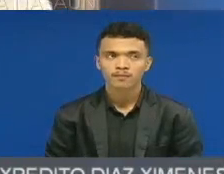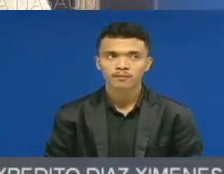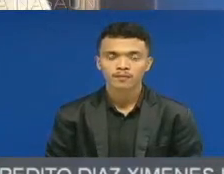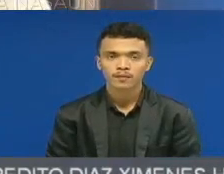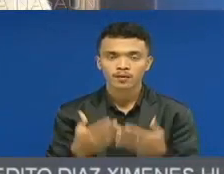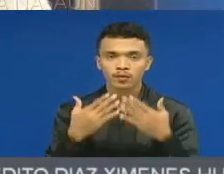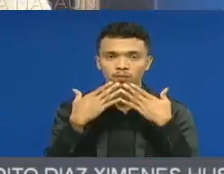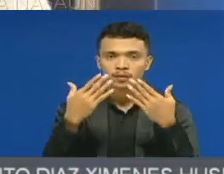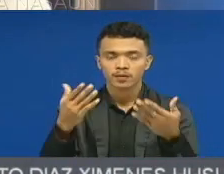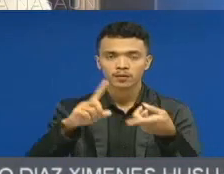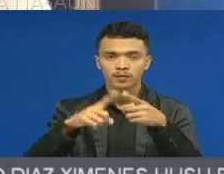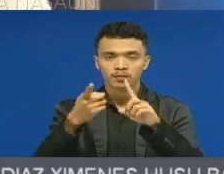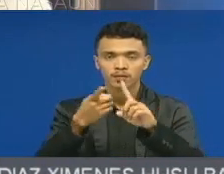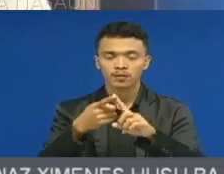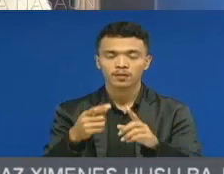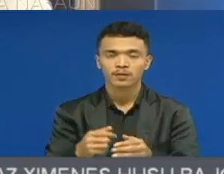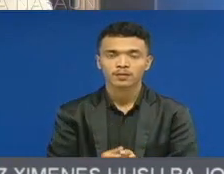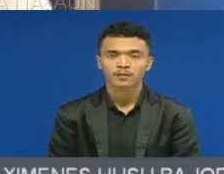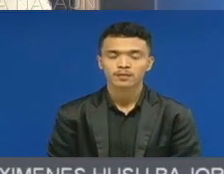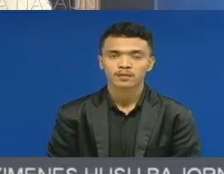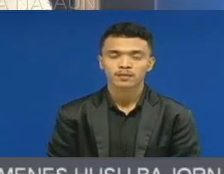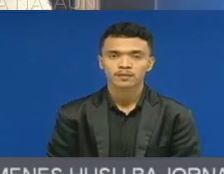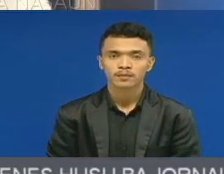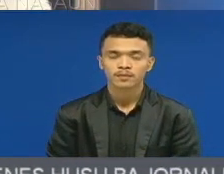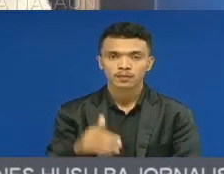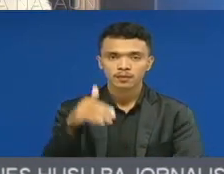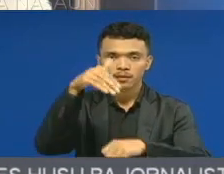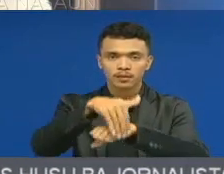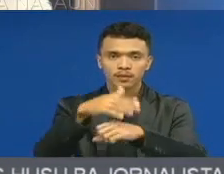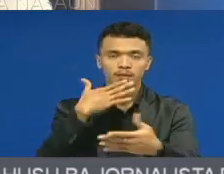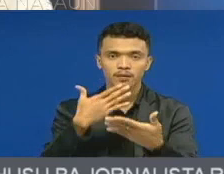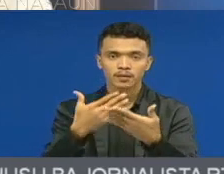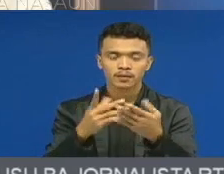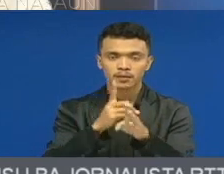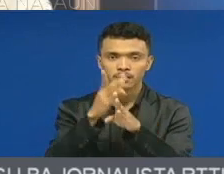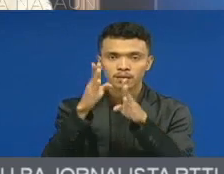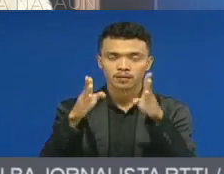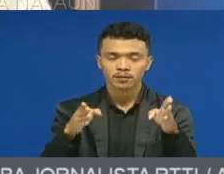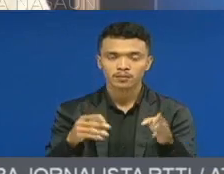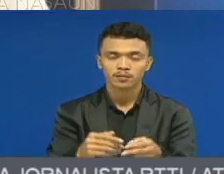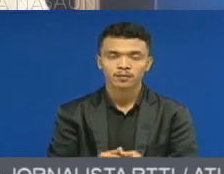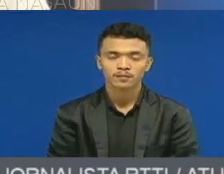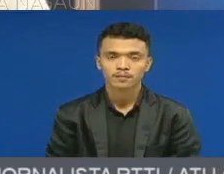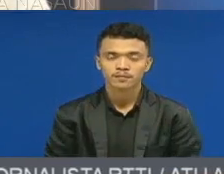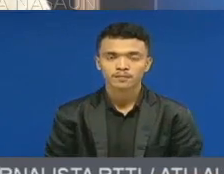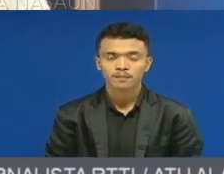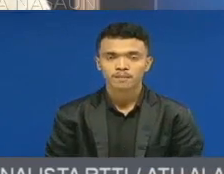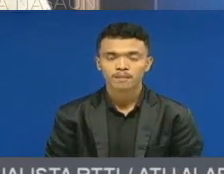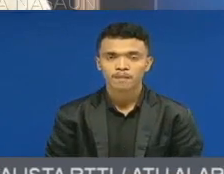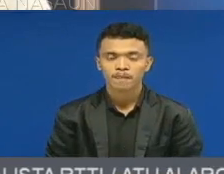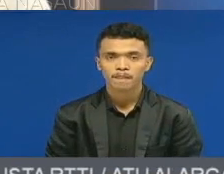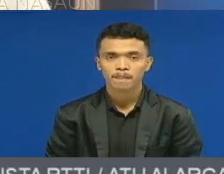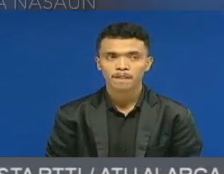Dia obrigado ba belong iha estudio central nia kalandiak ba direktor permatil egolemos kalandiak